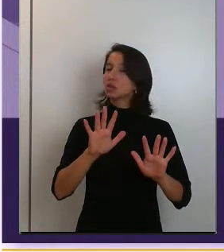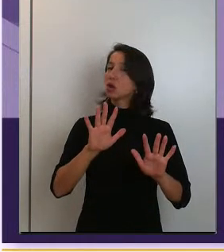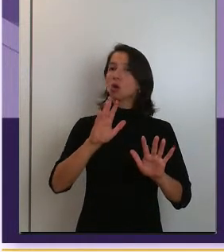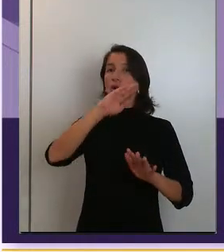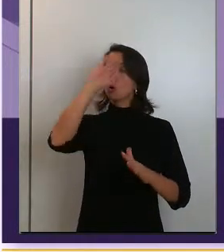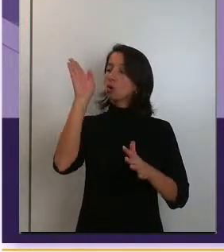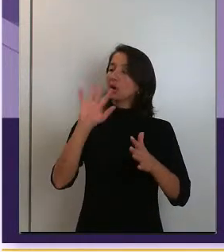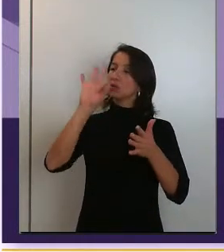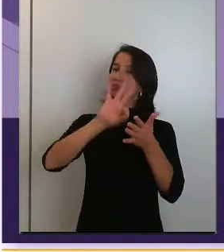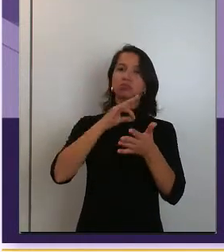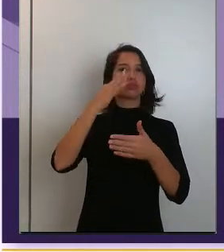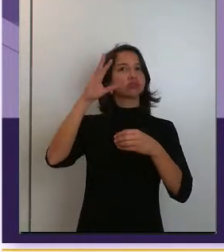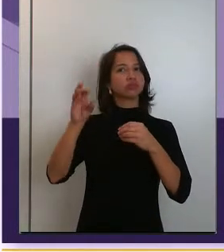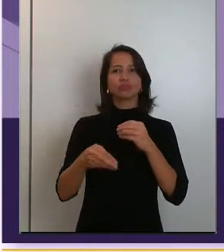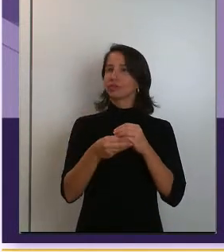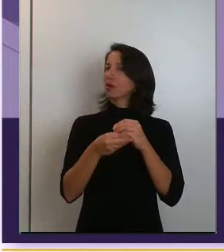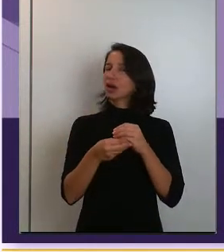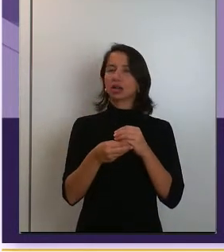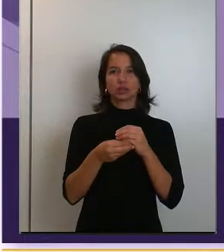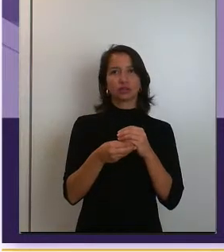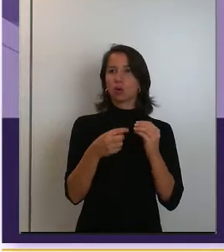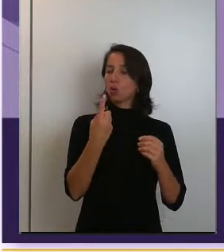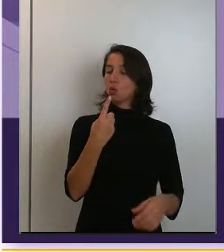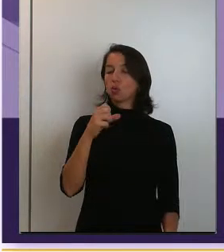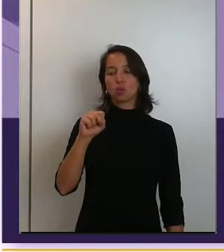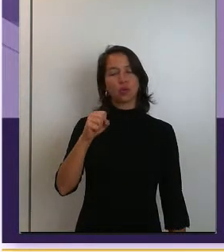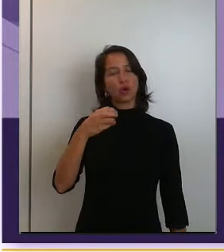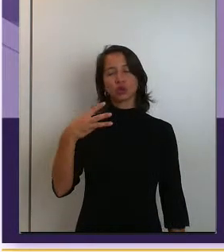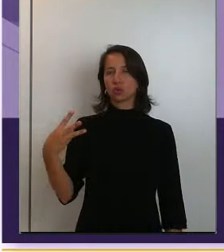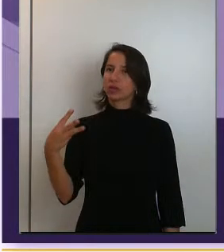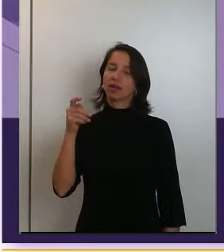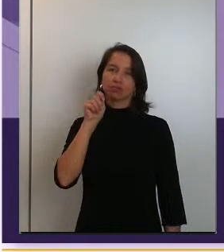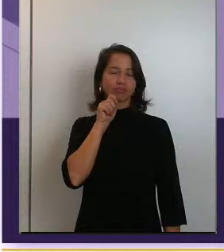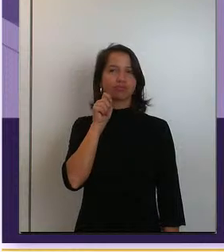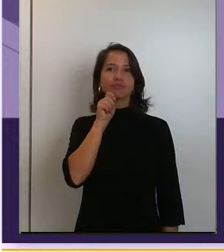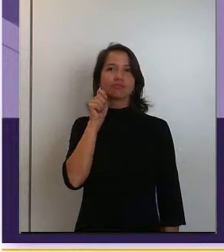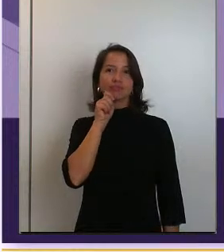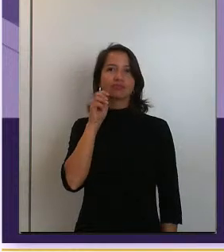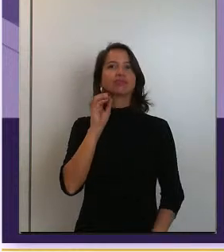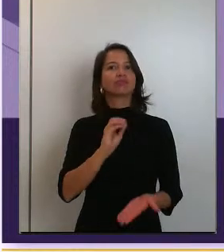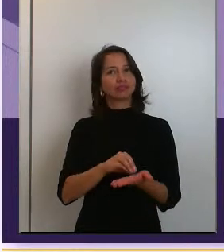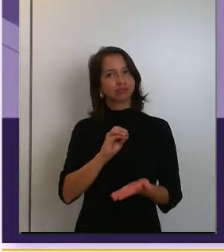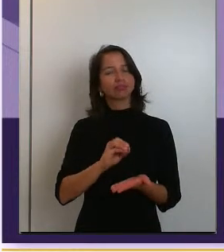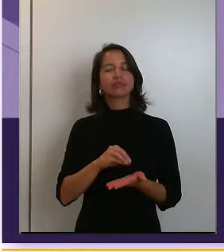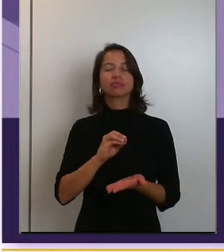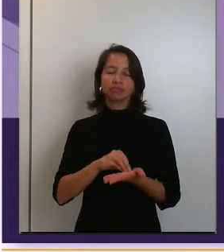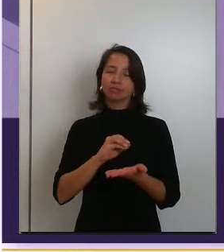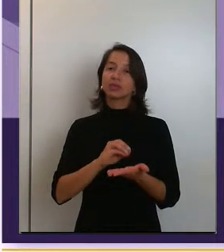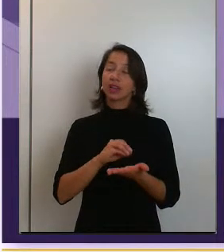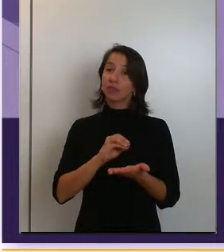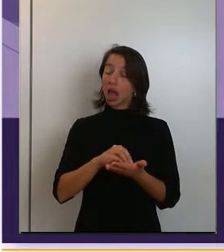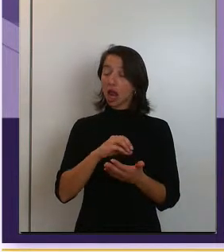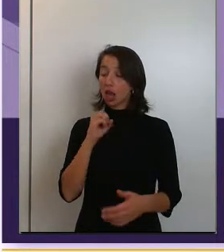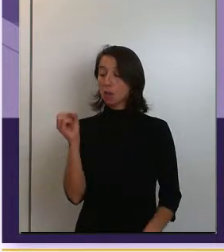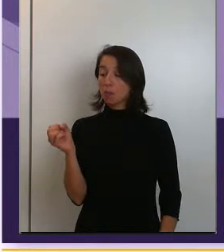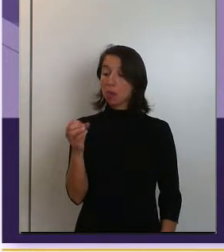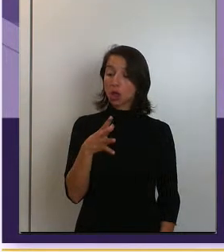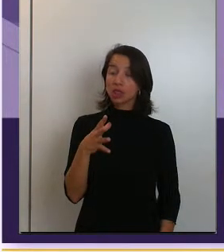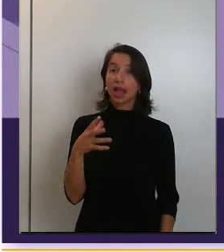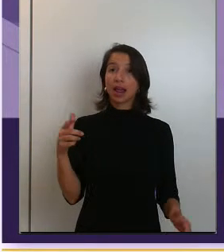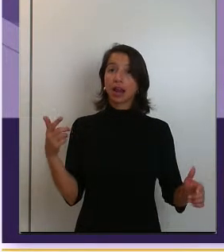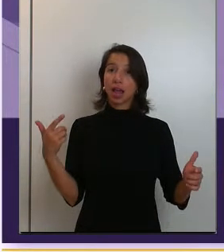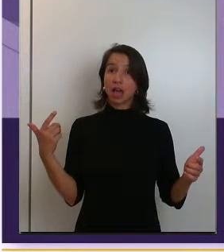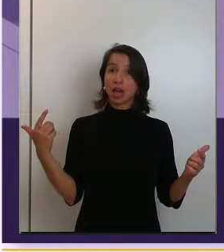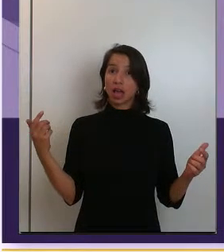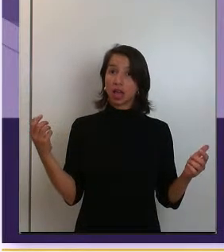a convenção número 183, que ela é mais moderna ainda, ela é mais atual e ela deve ser,